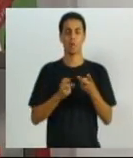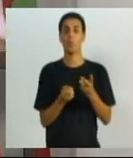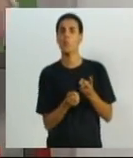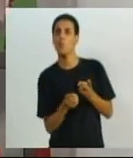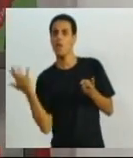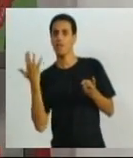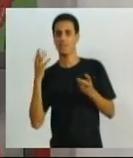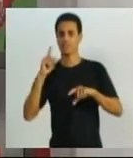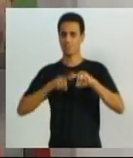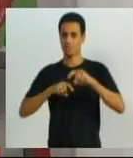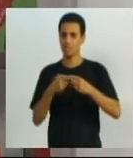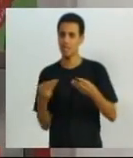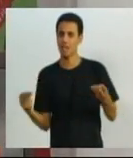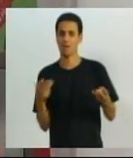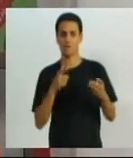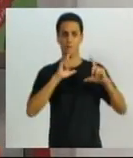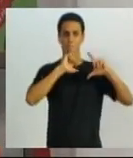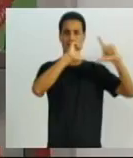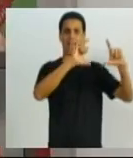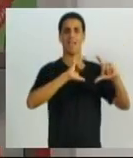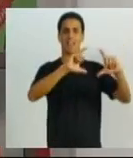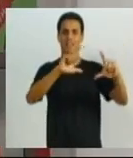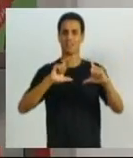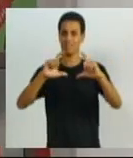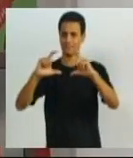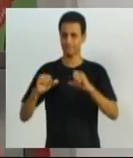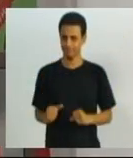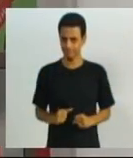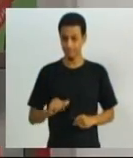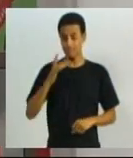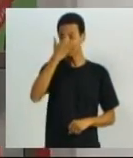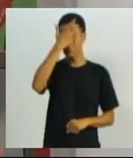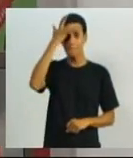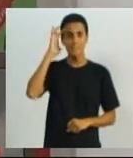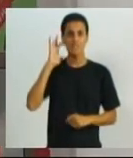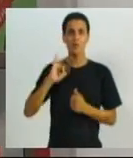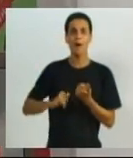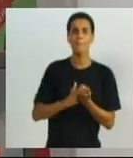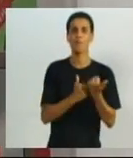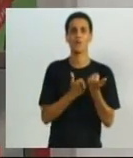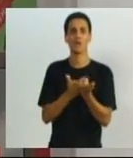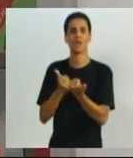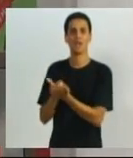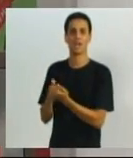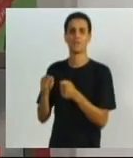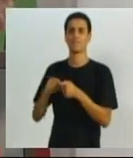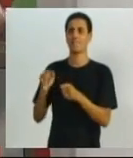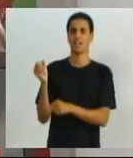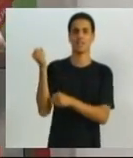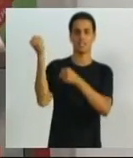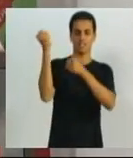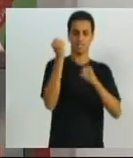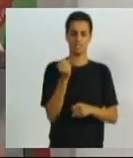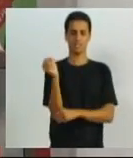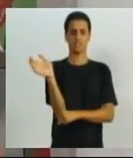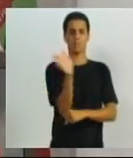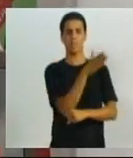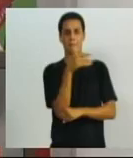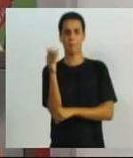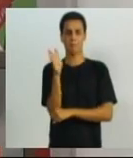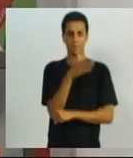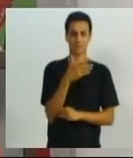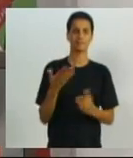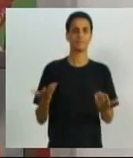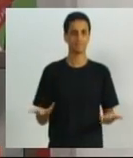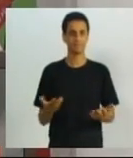material, seja no número de placas, seja no número de cabos eleitorais que fazem os bandeiraços, que fazem as abordagens. Então,